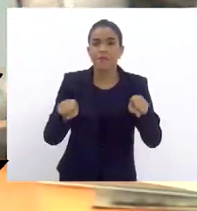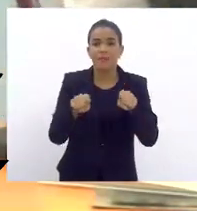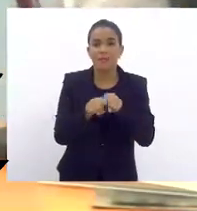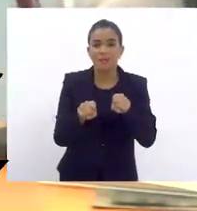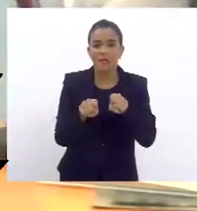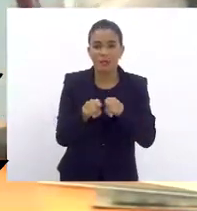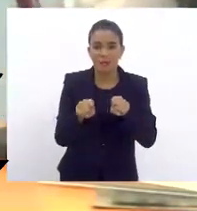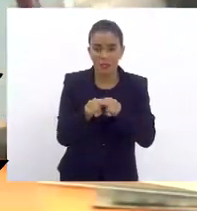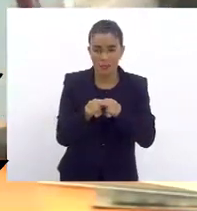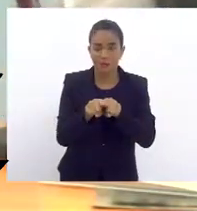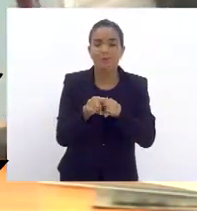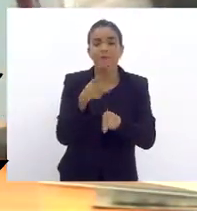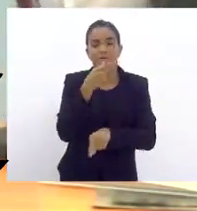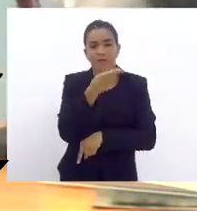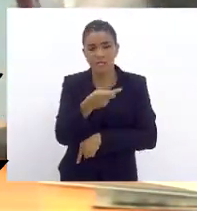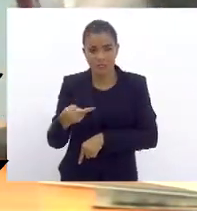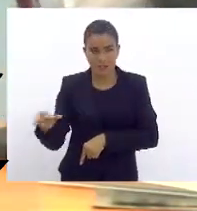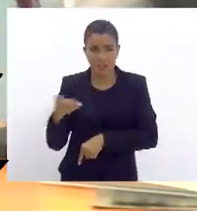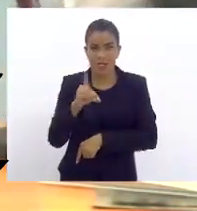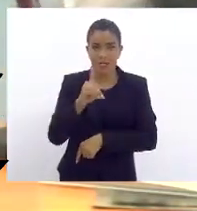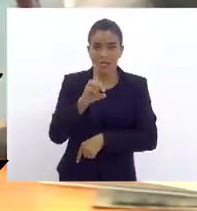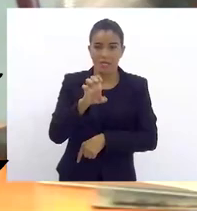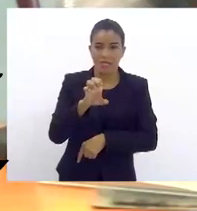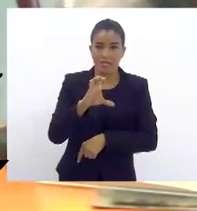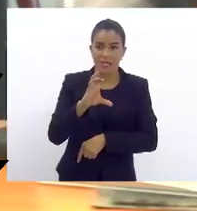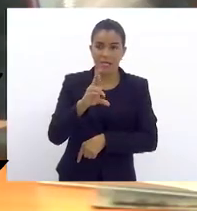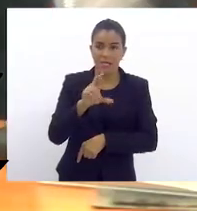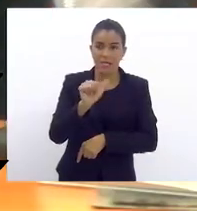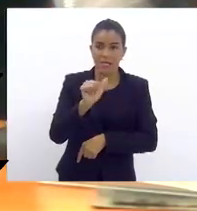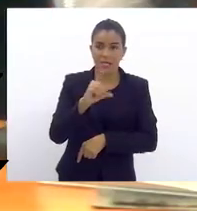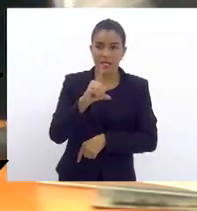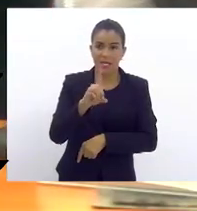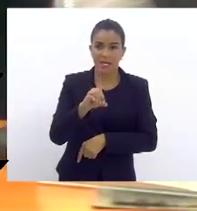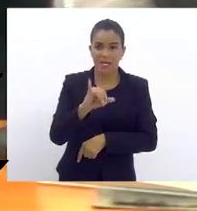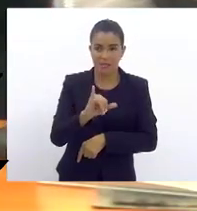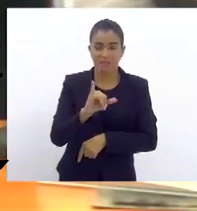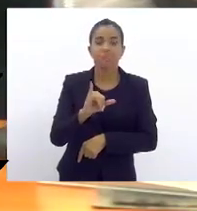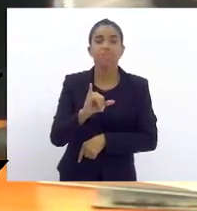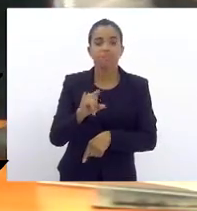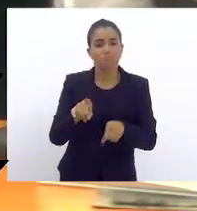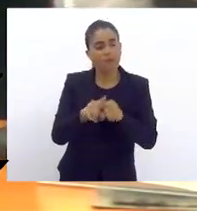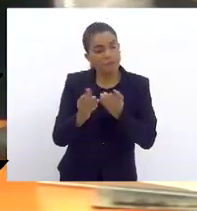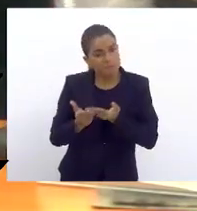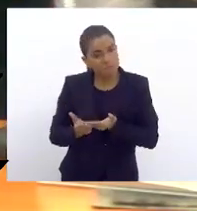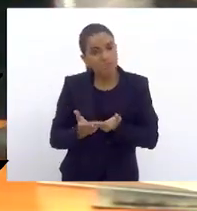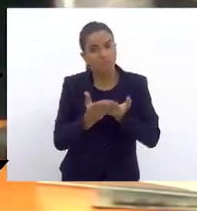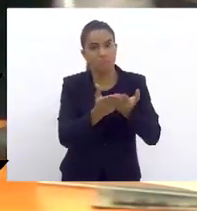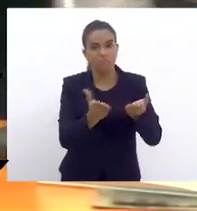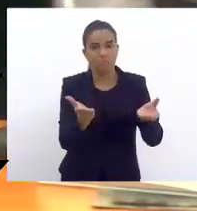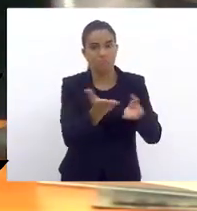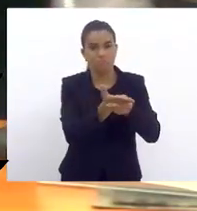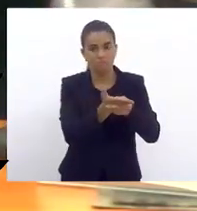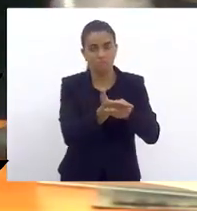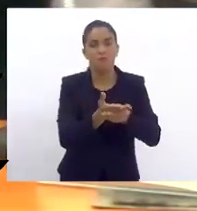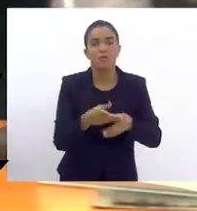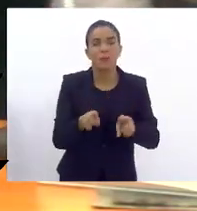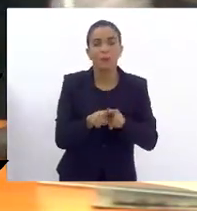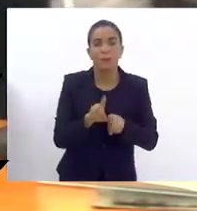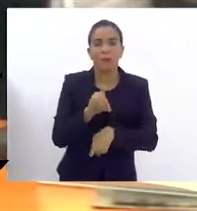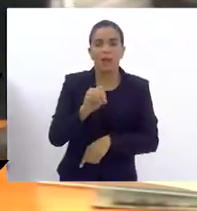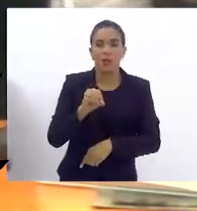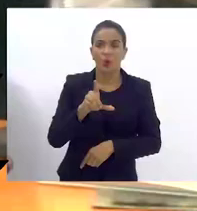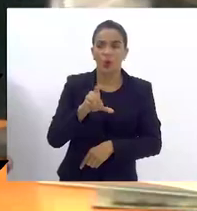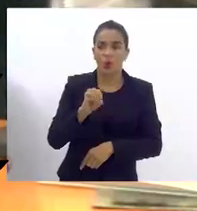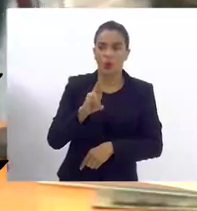a visita ao próprio pecado para a gente acompanhar os casos da forma como foi posto foi posto também pela pela Dolores